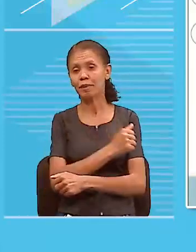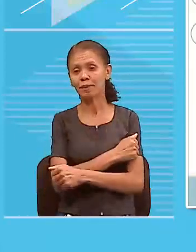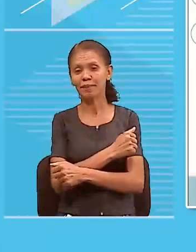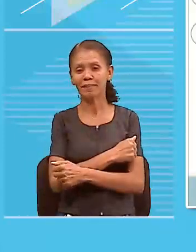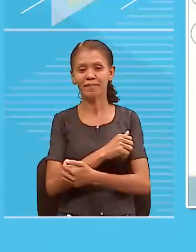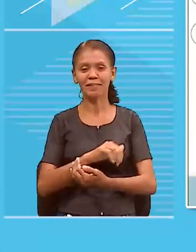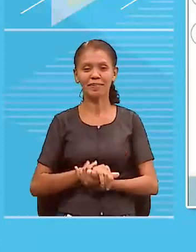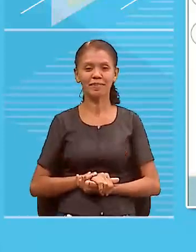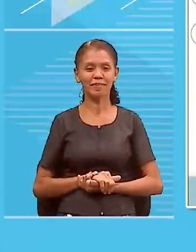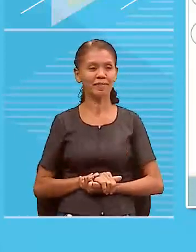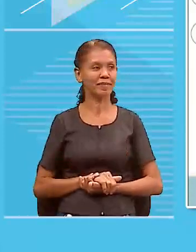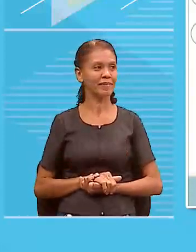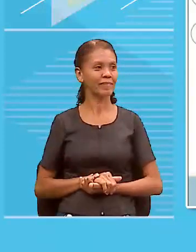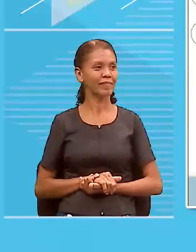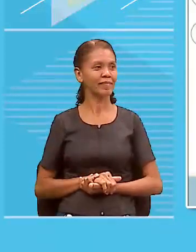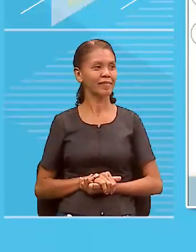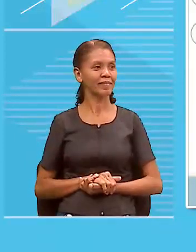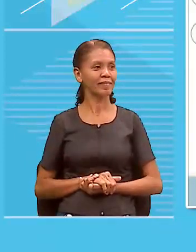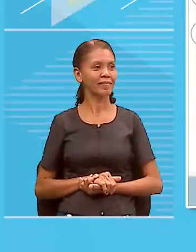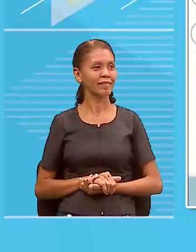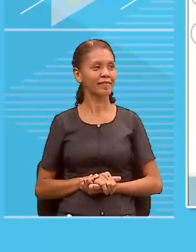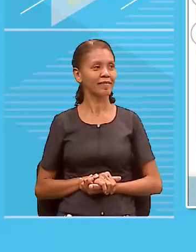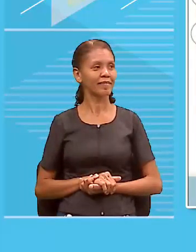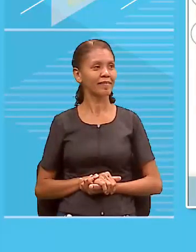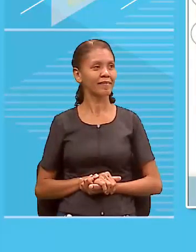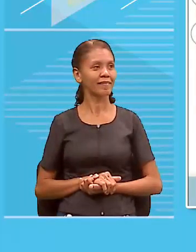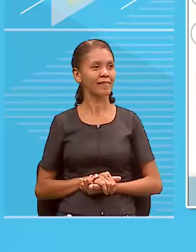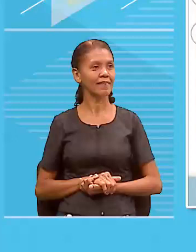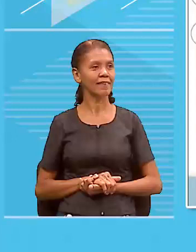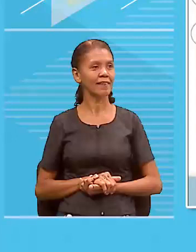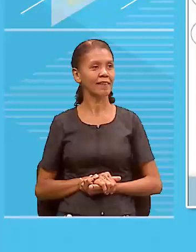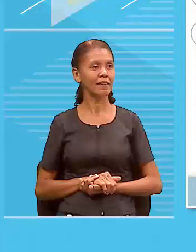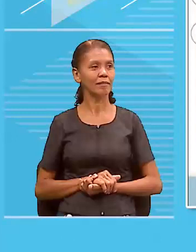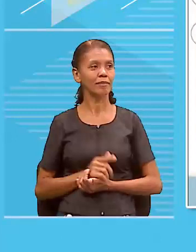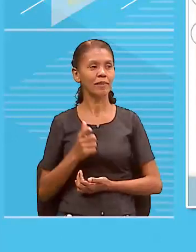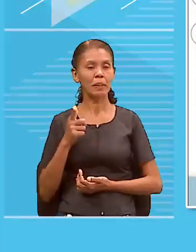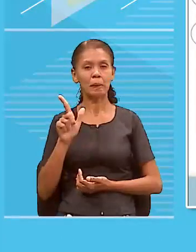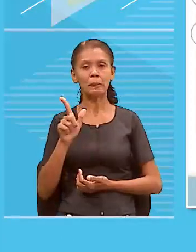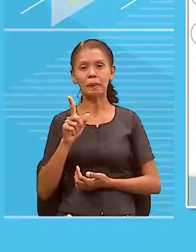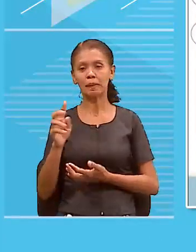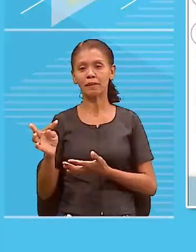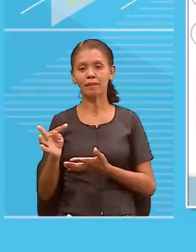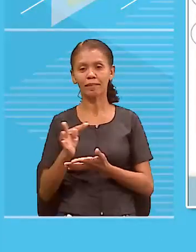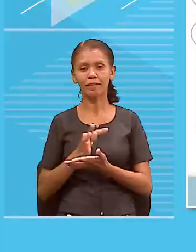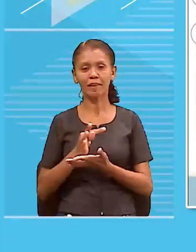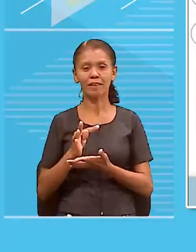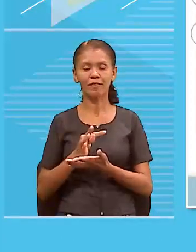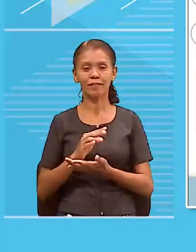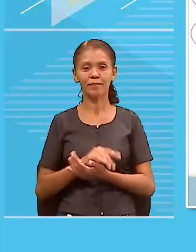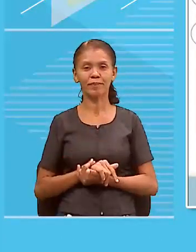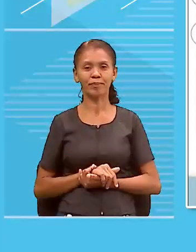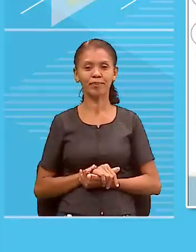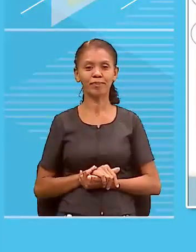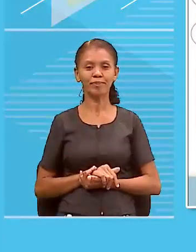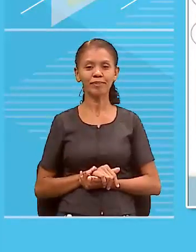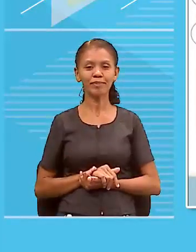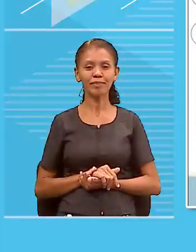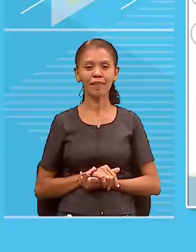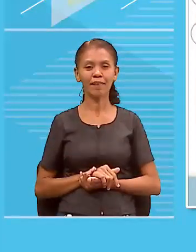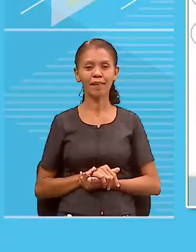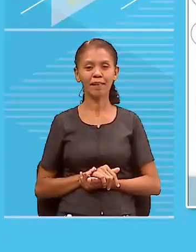Gabriel fiquei sabendo e vamos aqui verificar outro texto nessa qualidade já